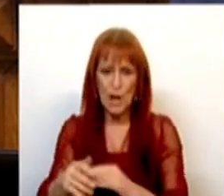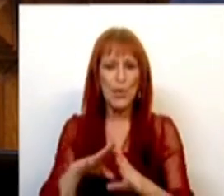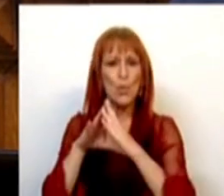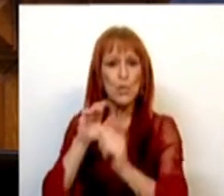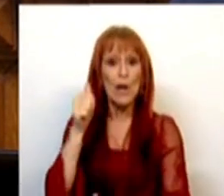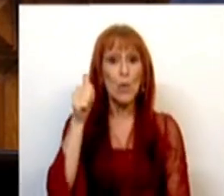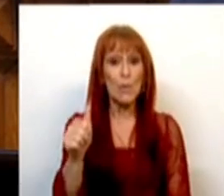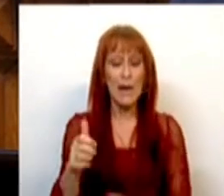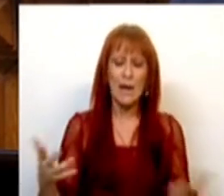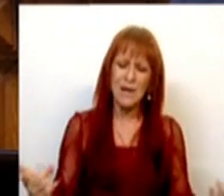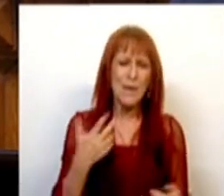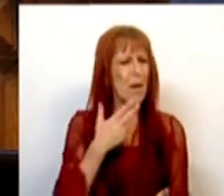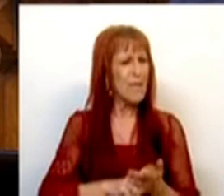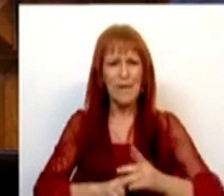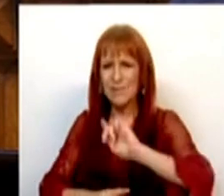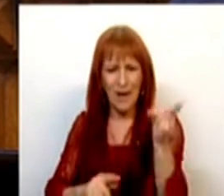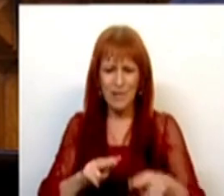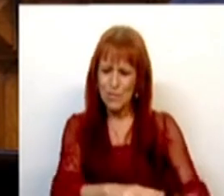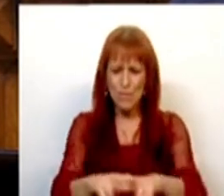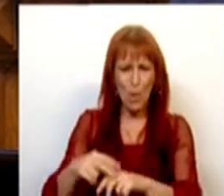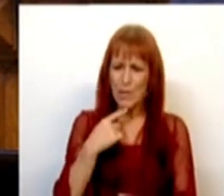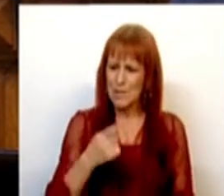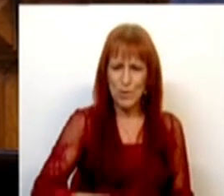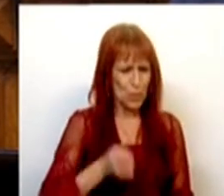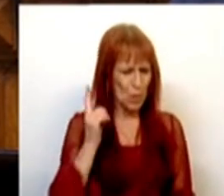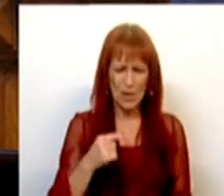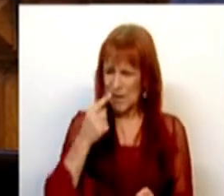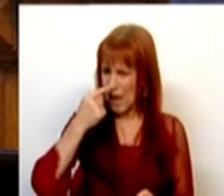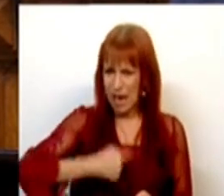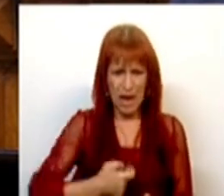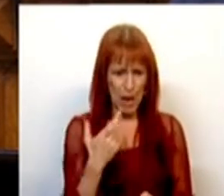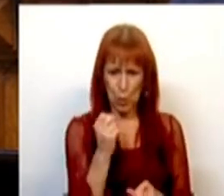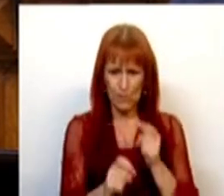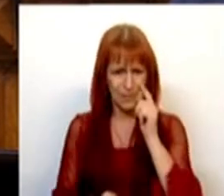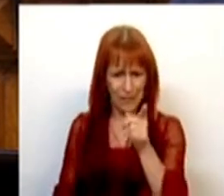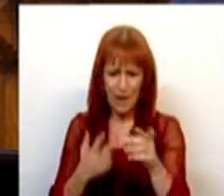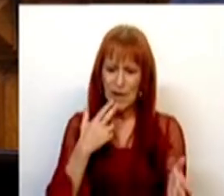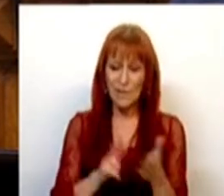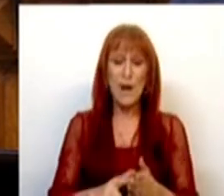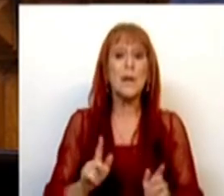Por isso, não é verdade o diagnóstico que aqui faz, está errado e, na